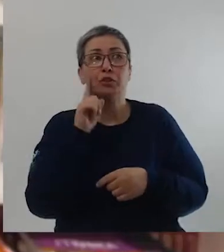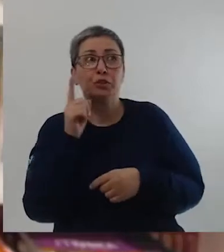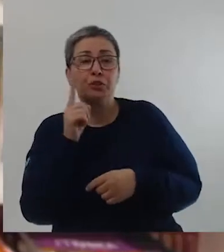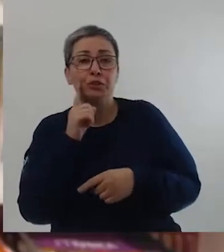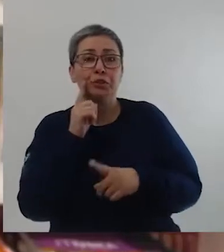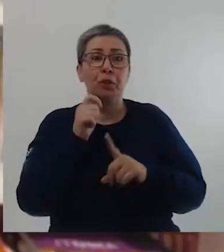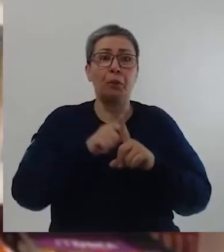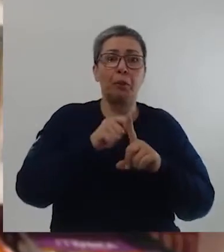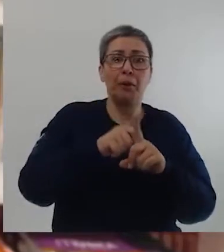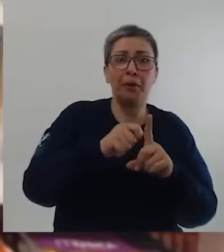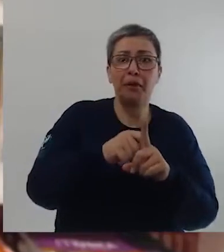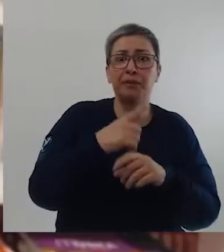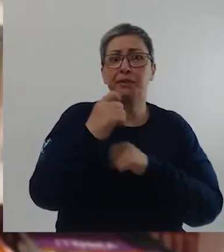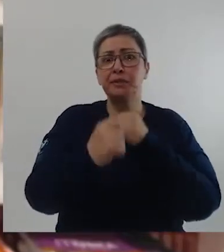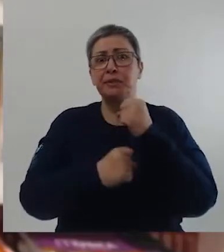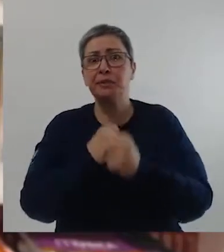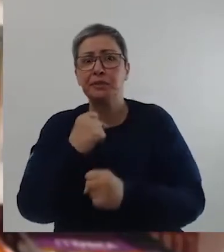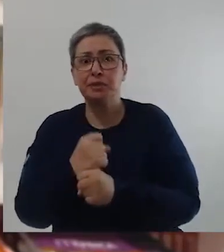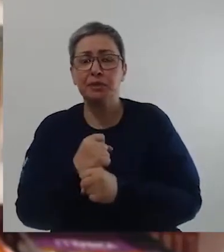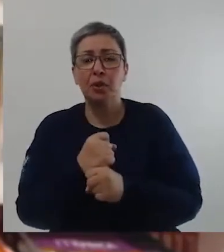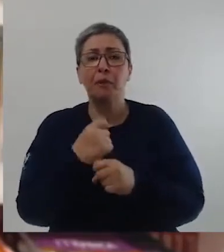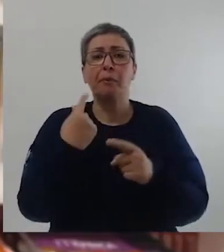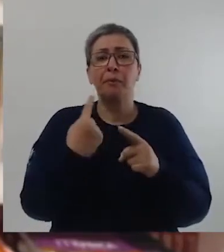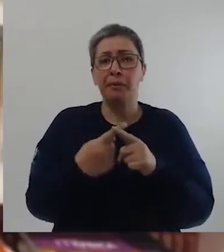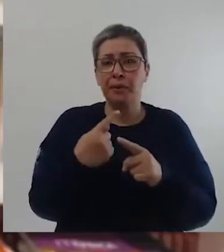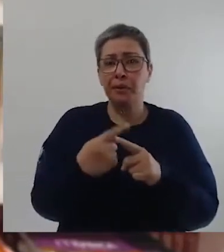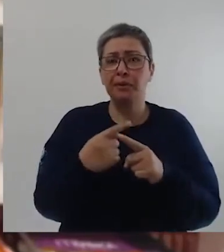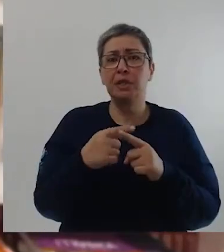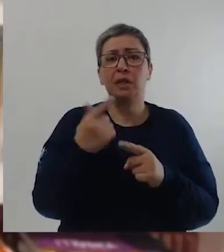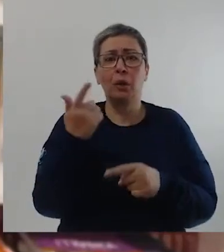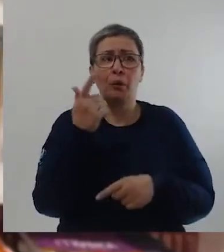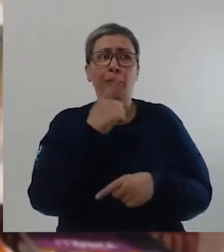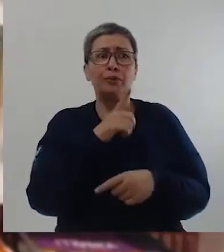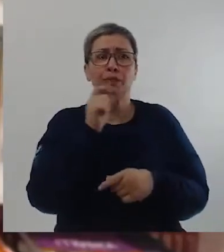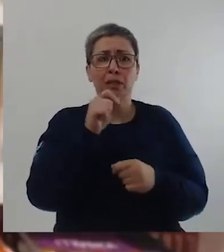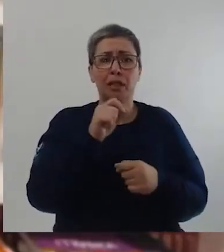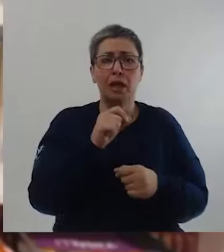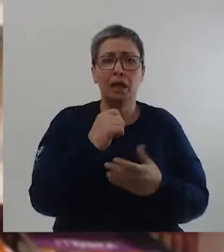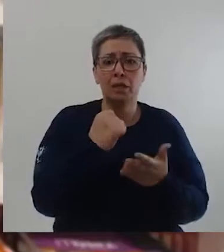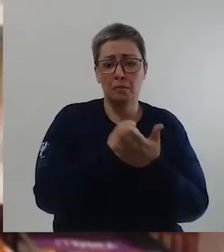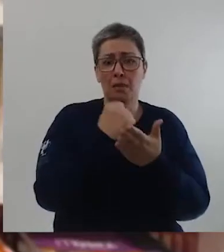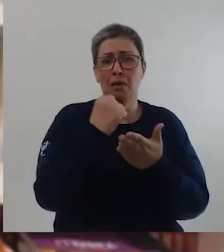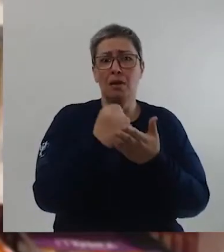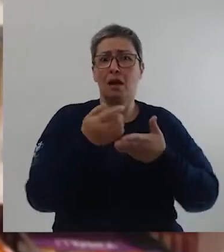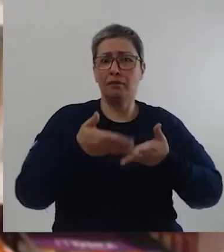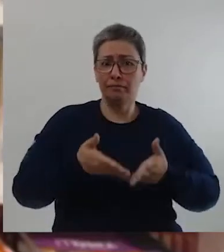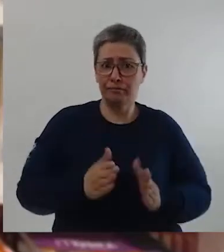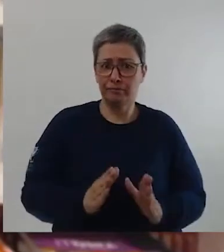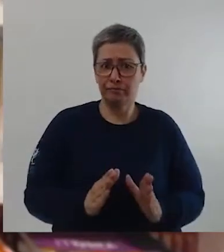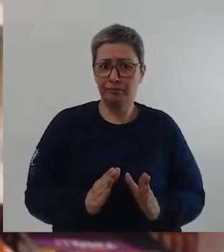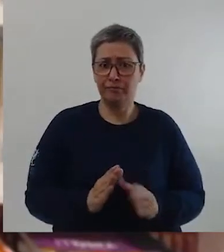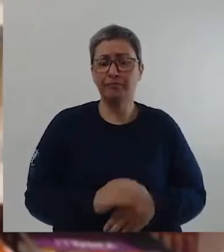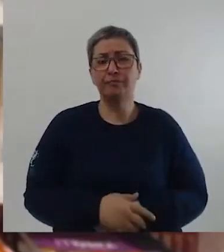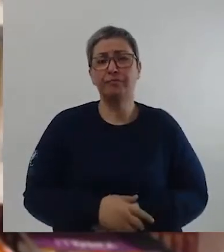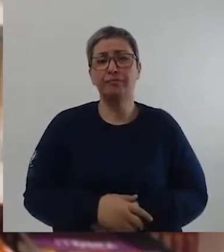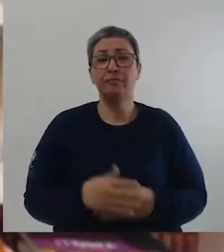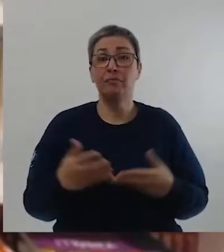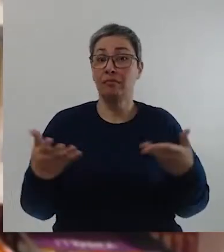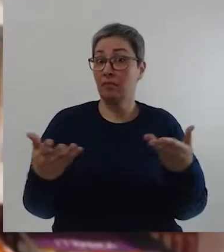meses há planos para que se pudesse registrar o nascimento né